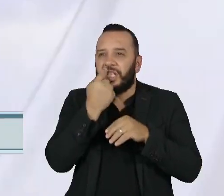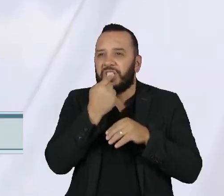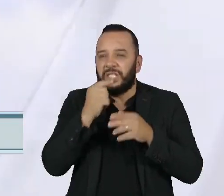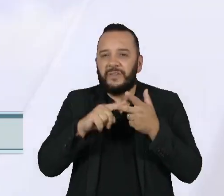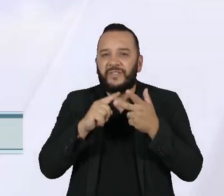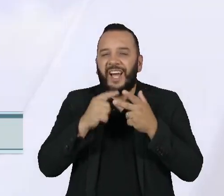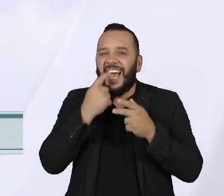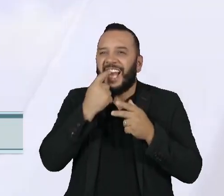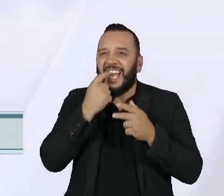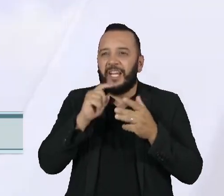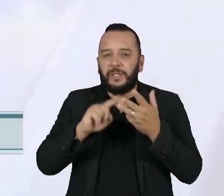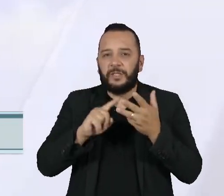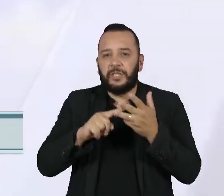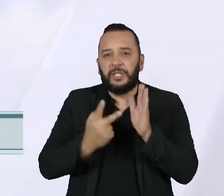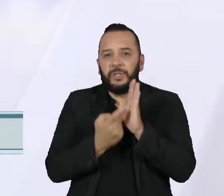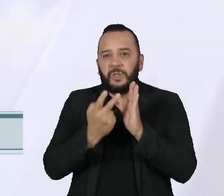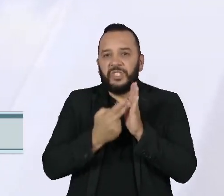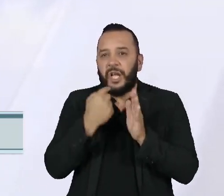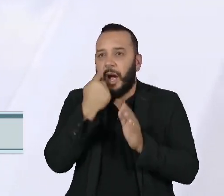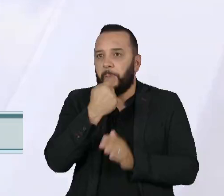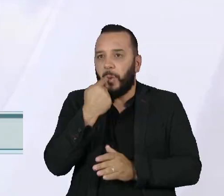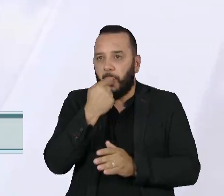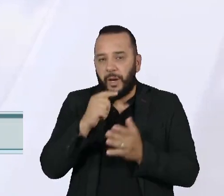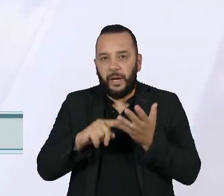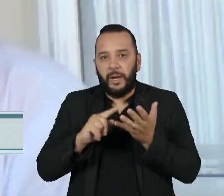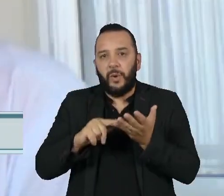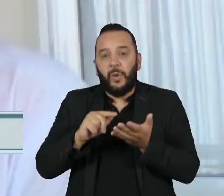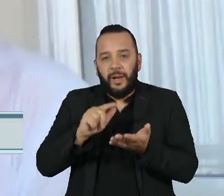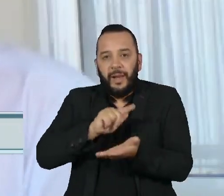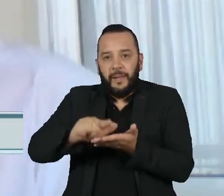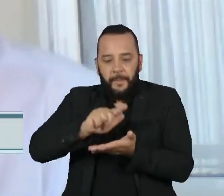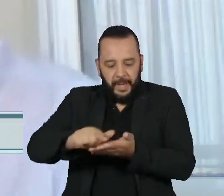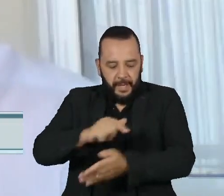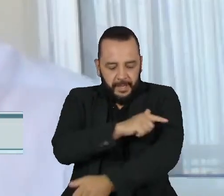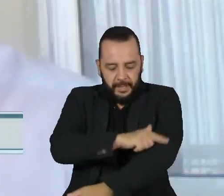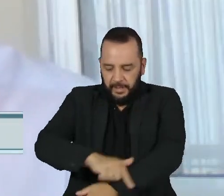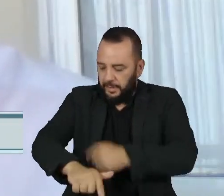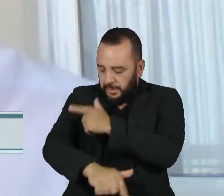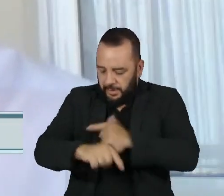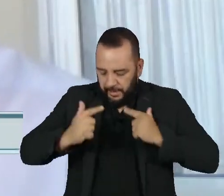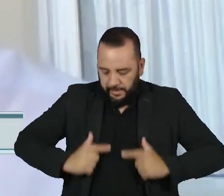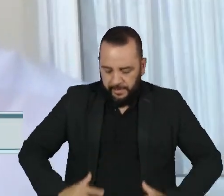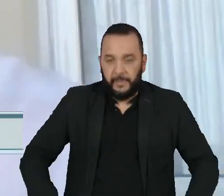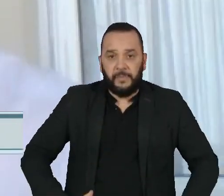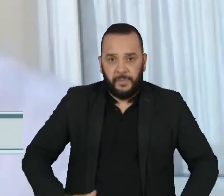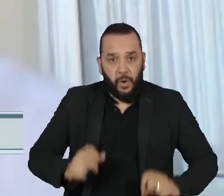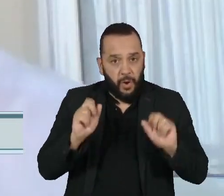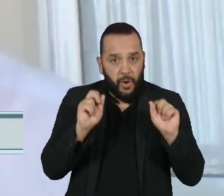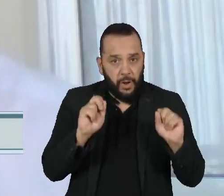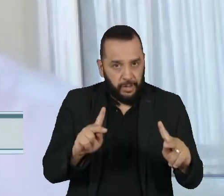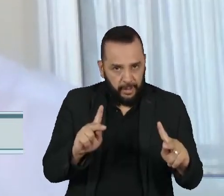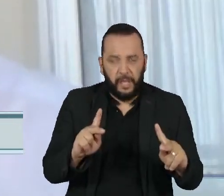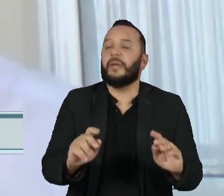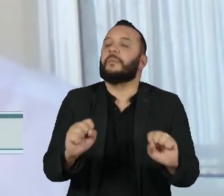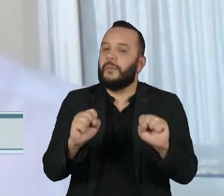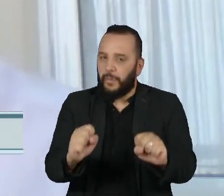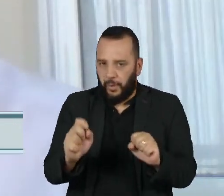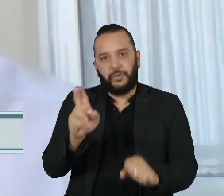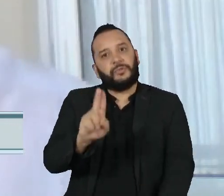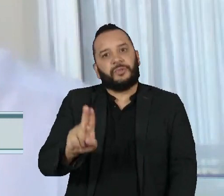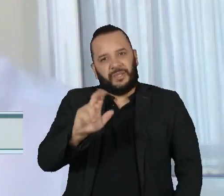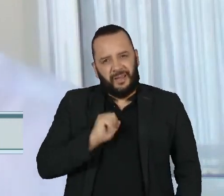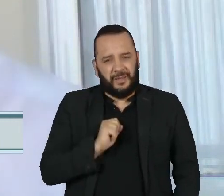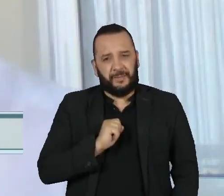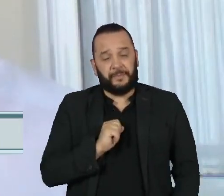dentários, cirurgias odontológicas e limpeza de pele. Para aquilo que está comprovado, não tem problema.